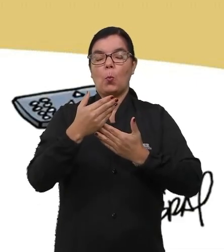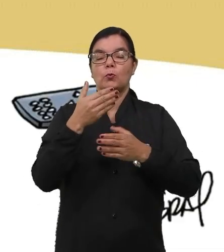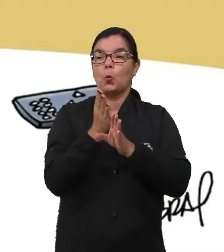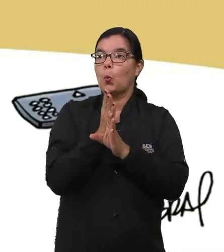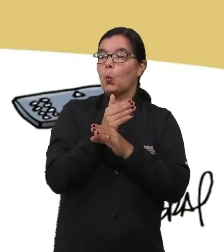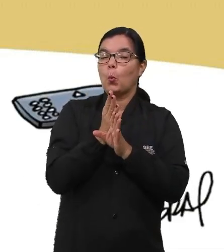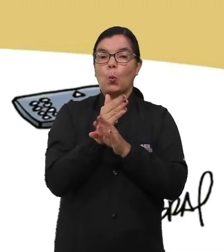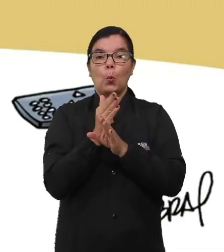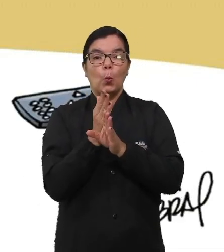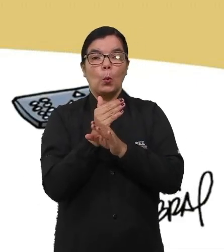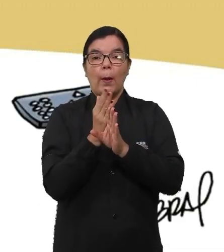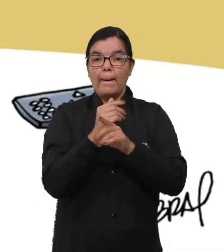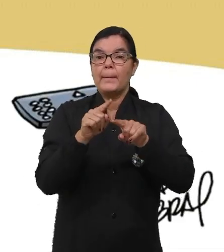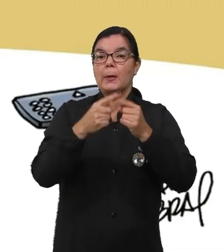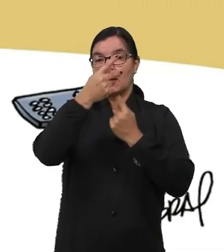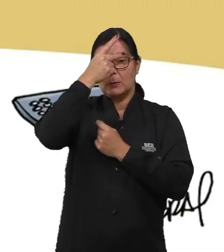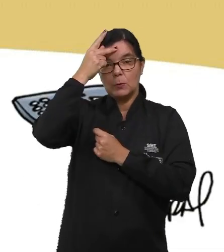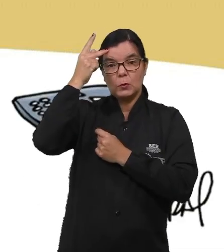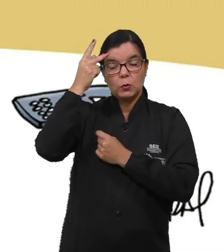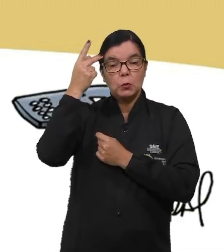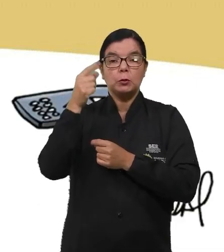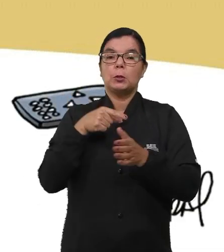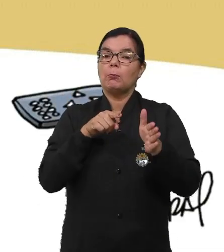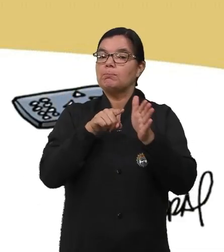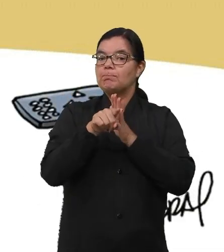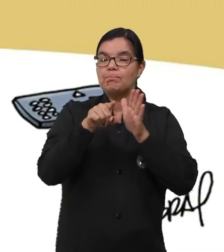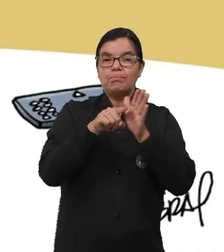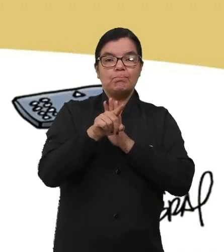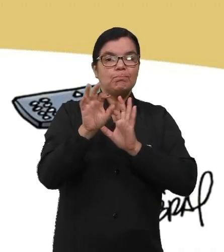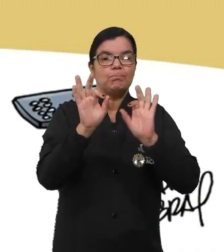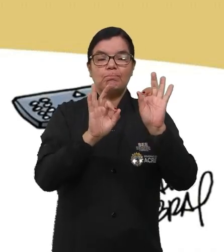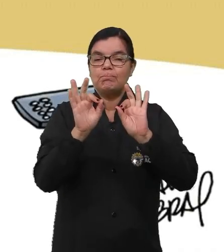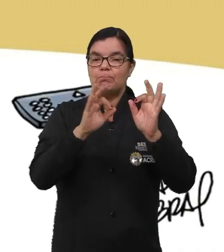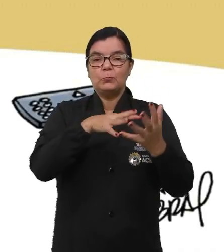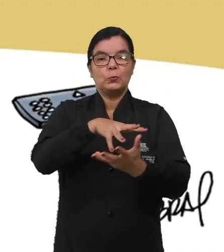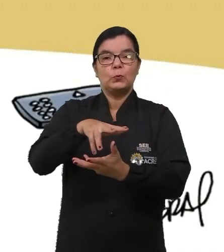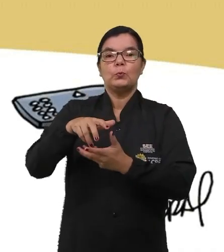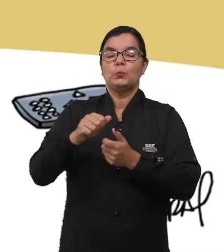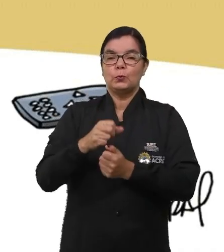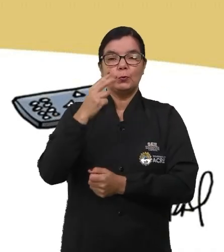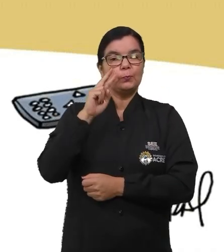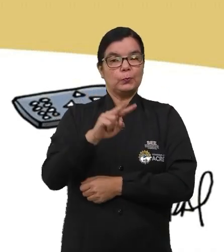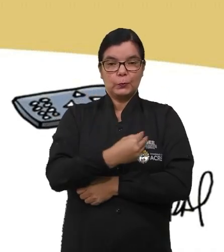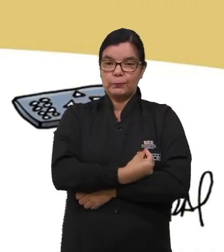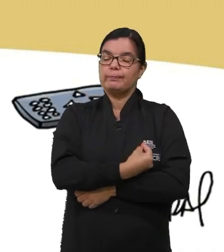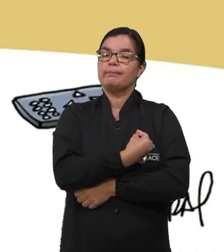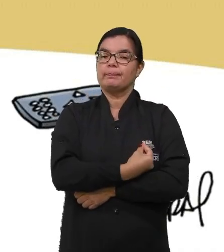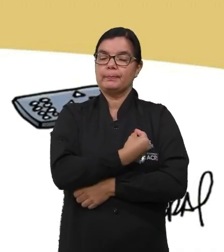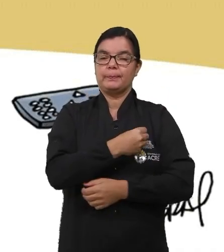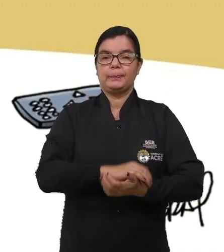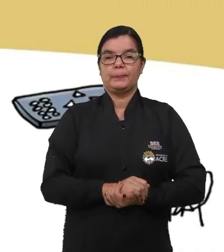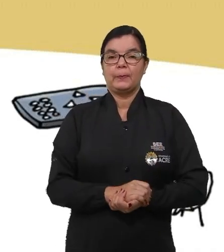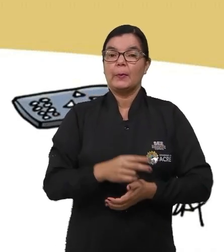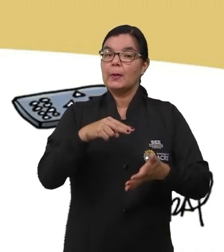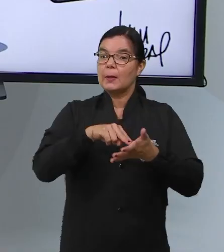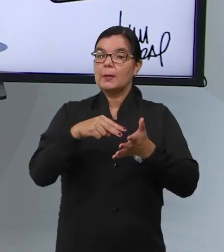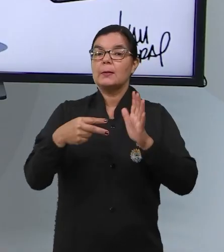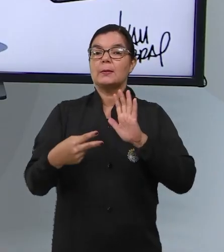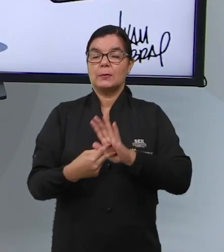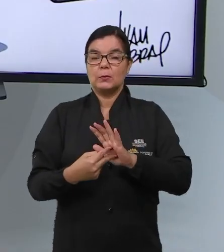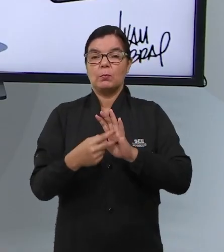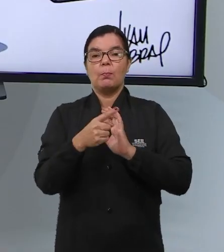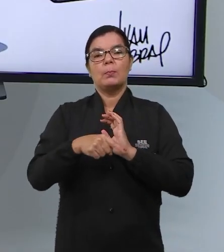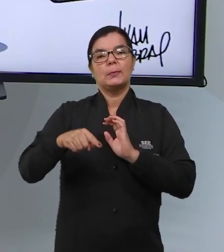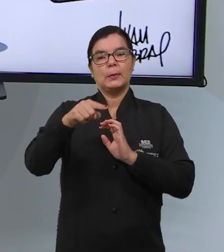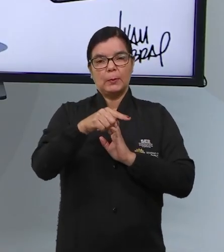como distração para que as pessoas não questionem o mundo que vivem. Ou seja,